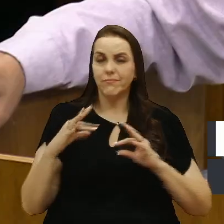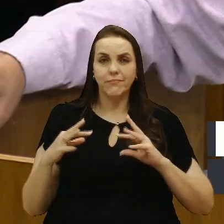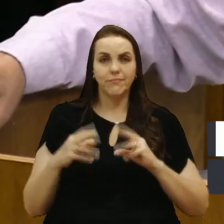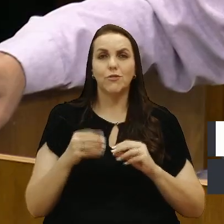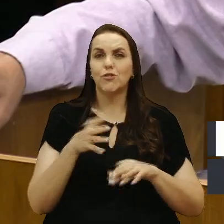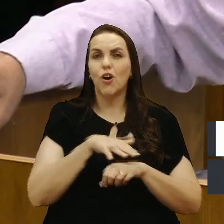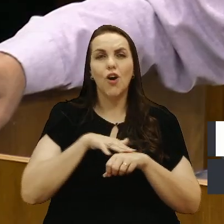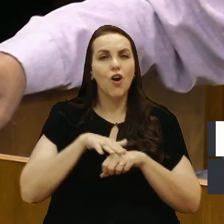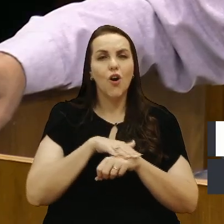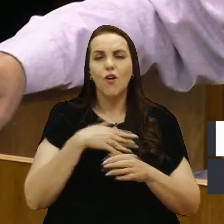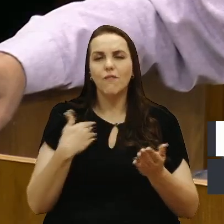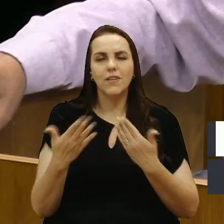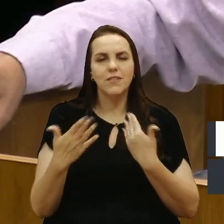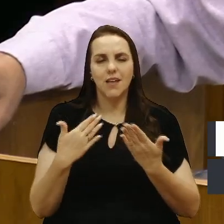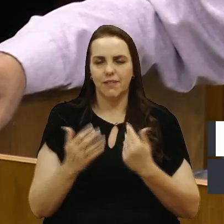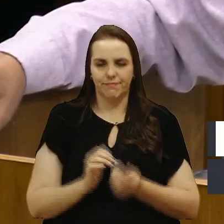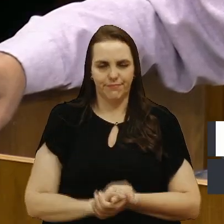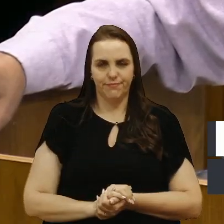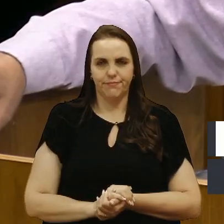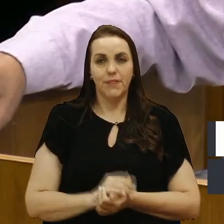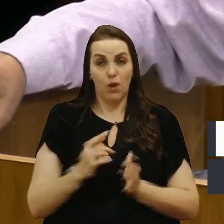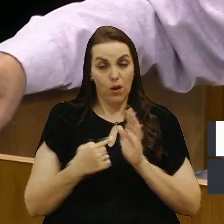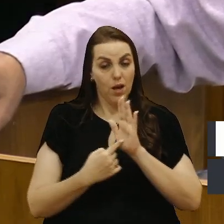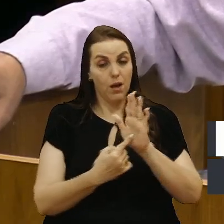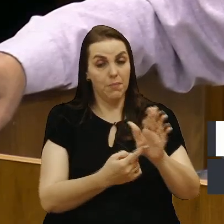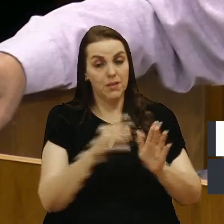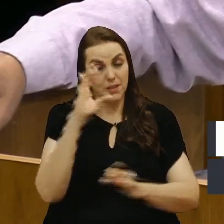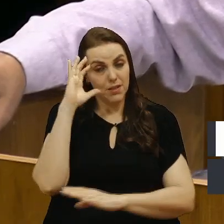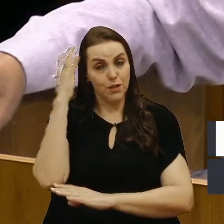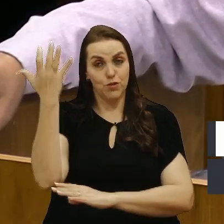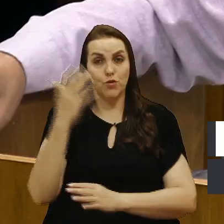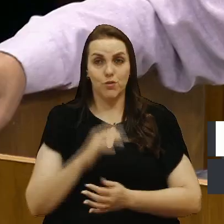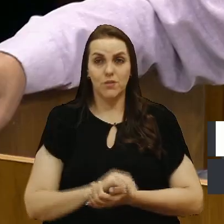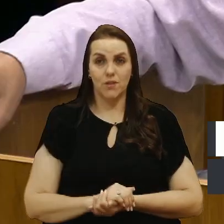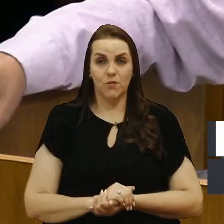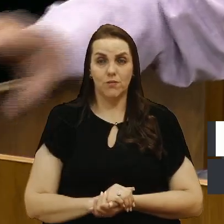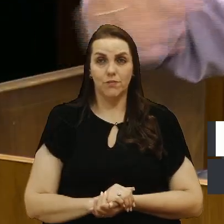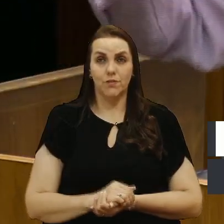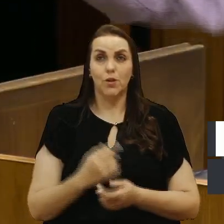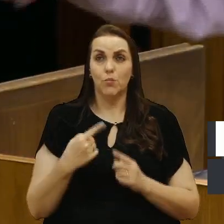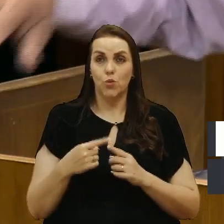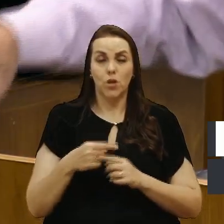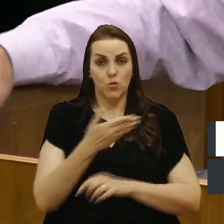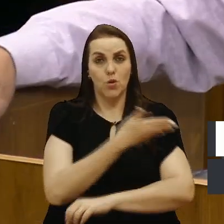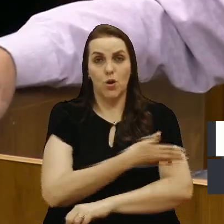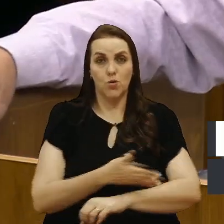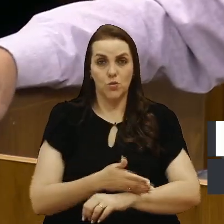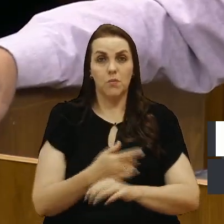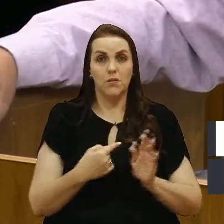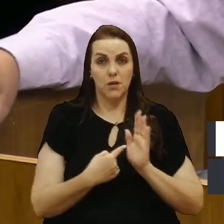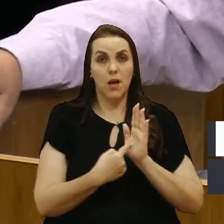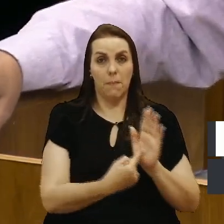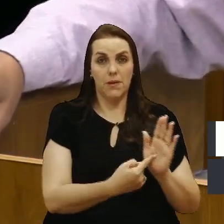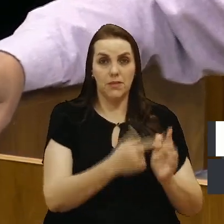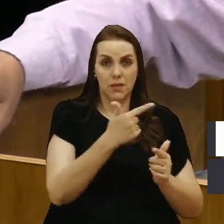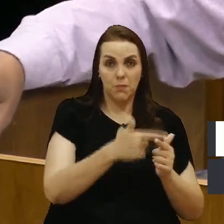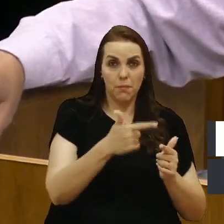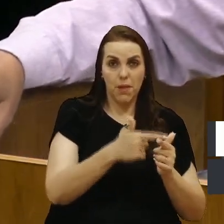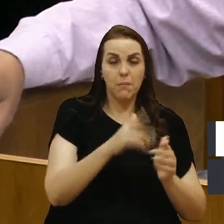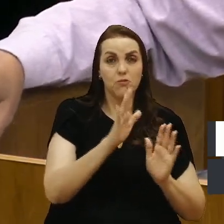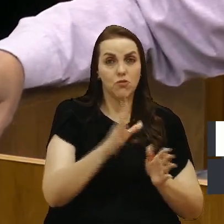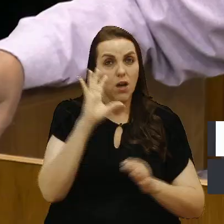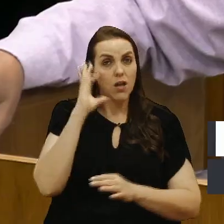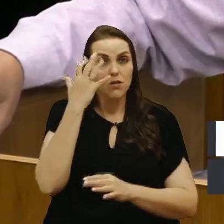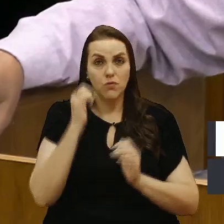conversar. Eu apresentei a solução, aquele dia a gente tem a solução, porque eu costumo, assim, quando apresento o problema, ter a solução do problema